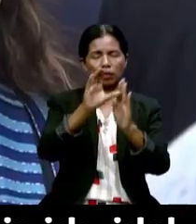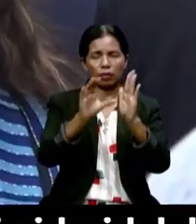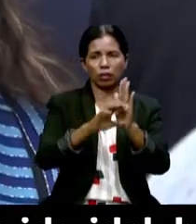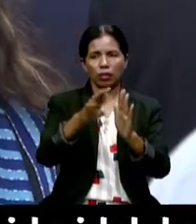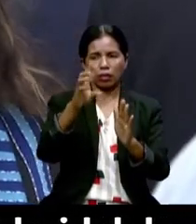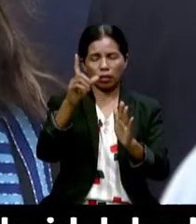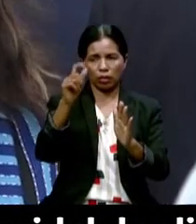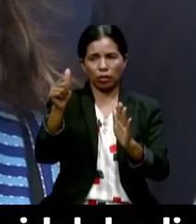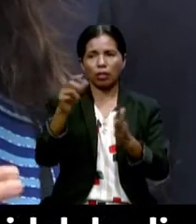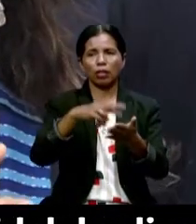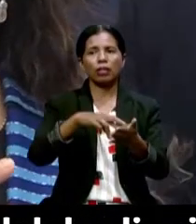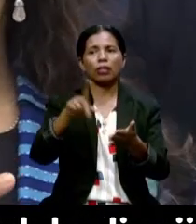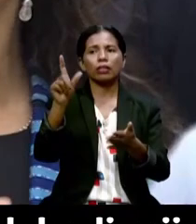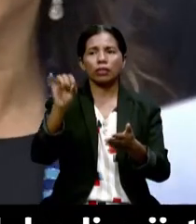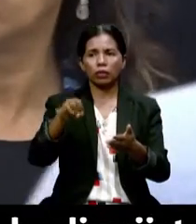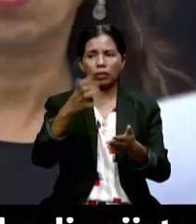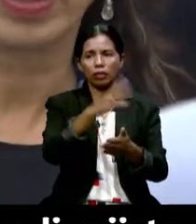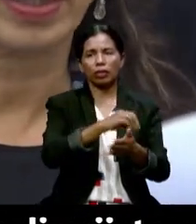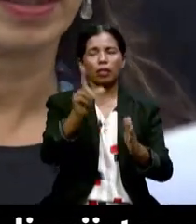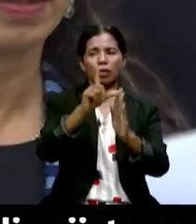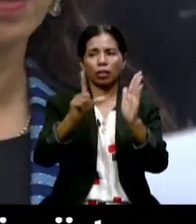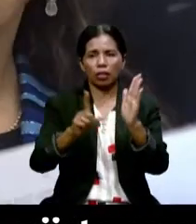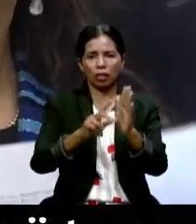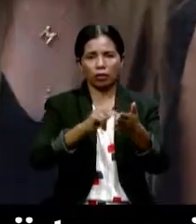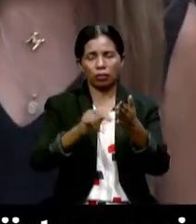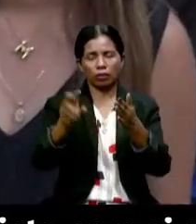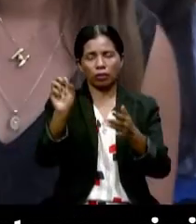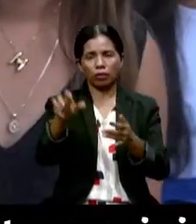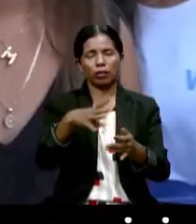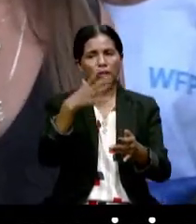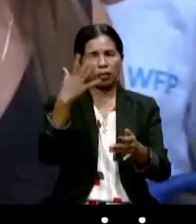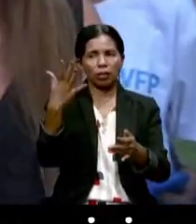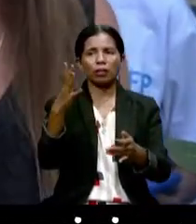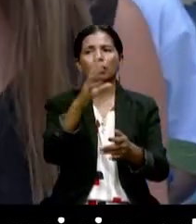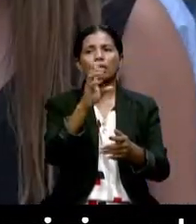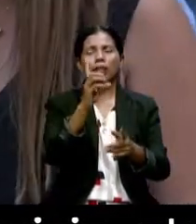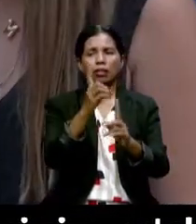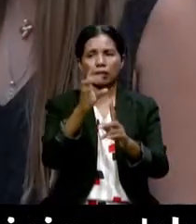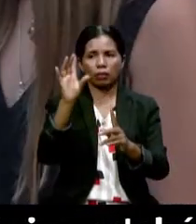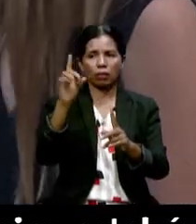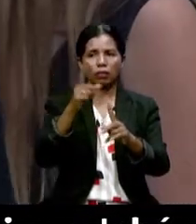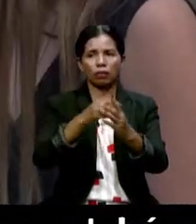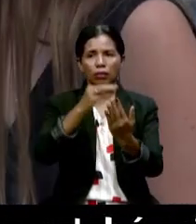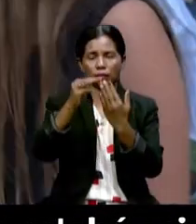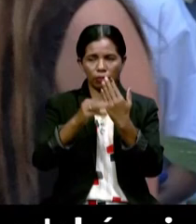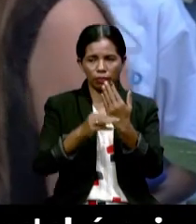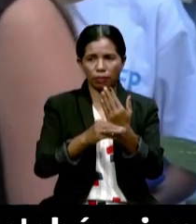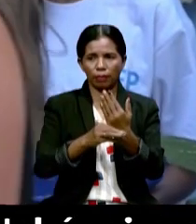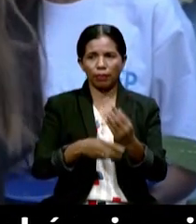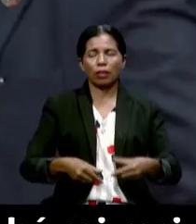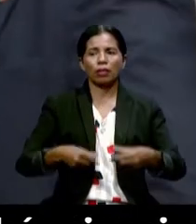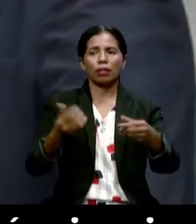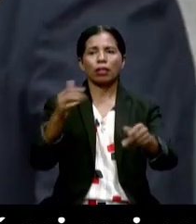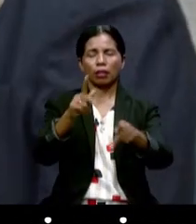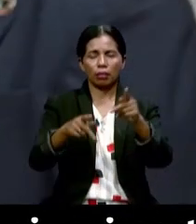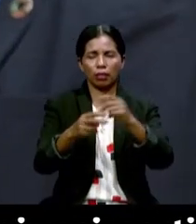RTL, a linha J, no artigo rua do Decreto-Lei número 105, barareu rua Sia, lorong valo fulan marsu, holi decreta no condecora